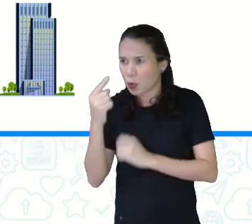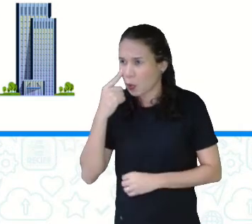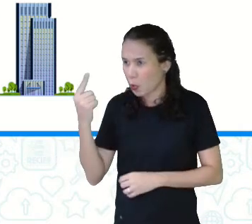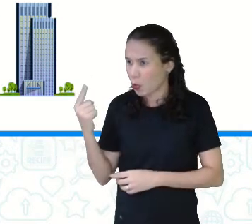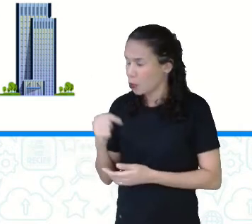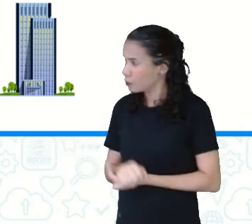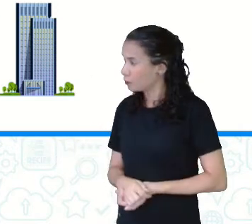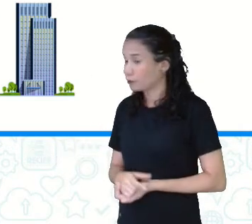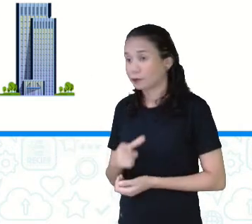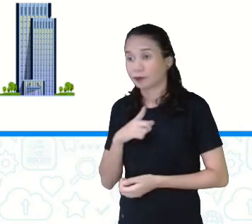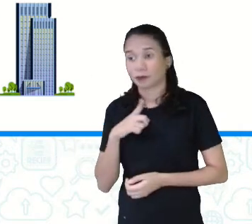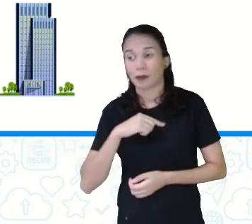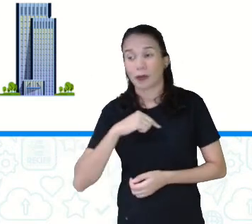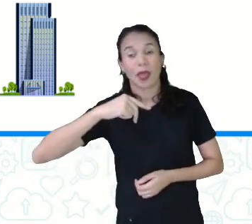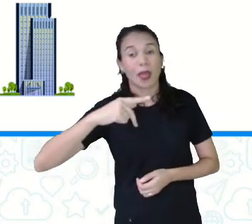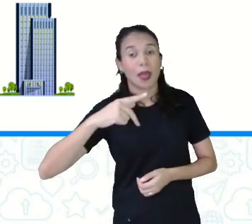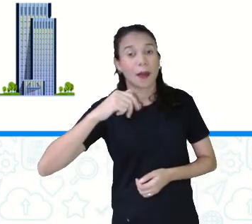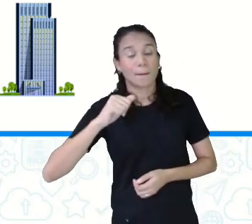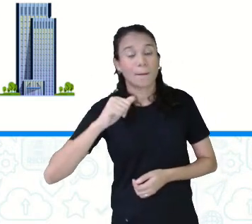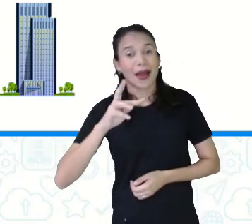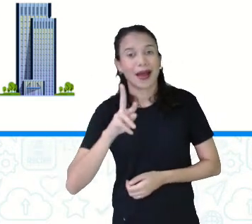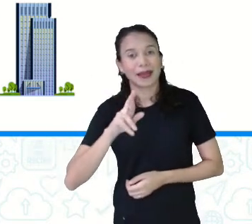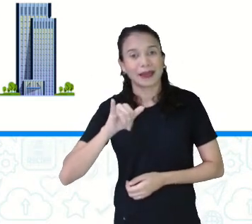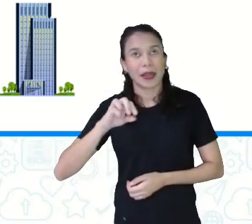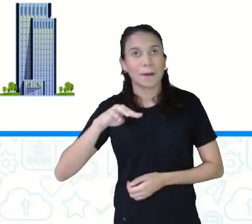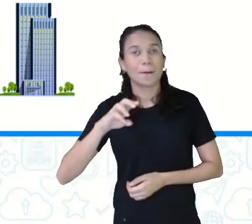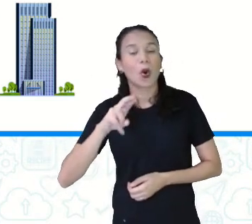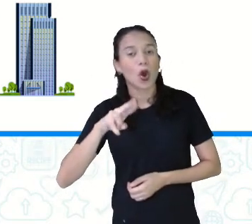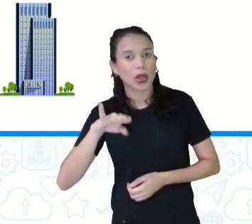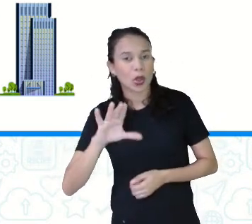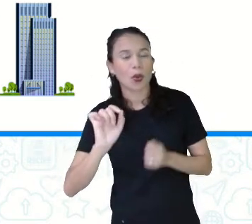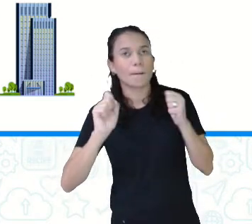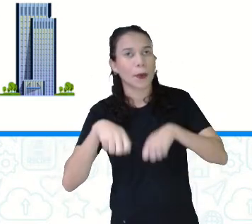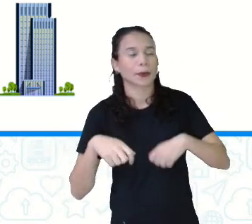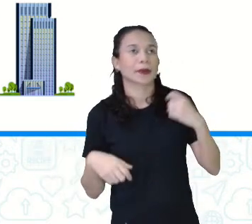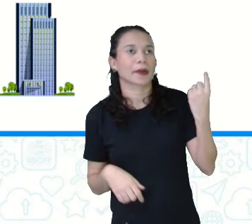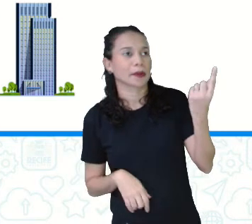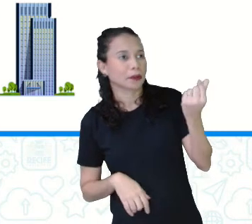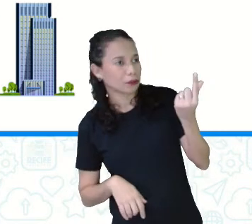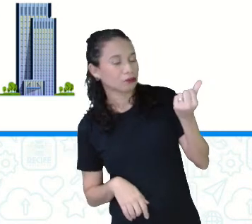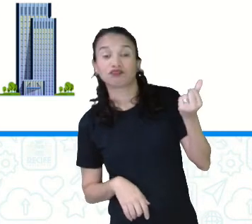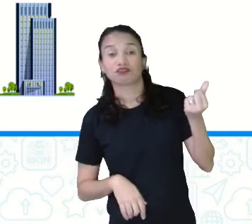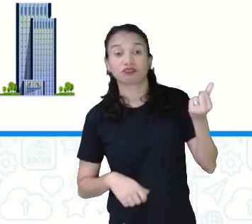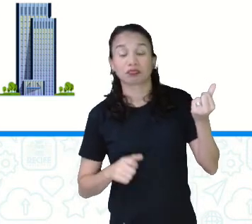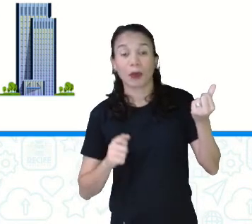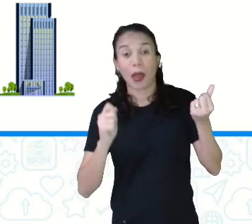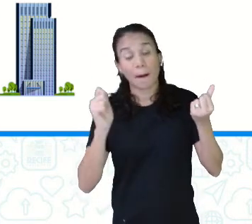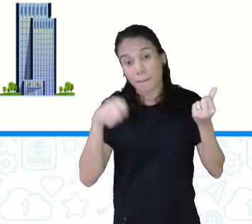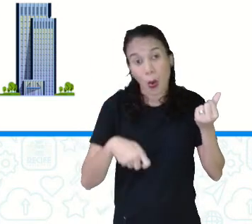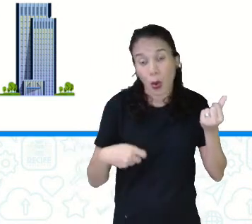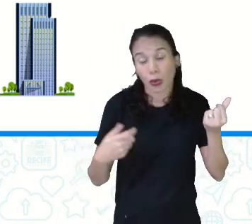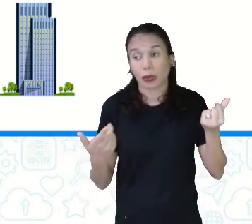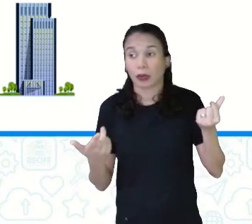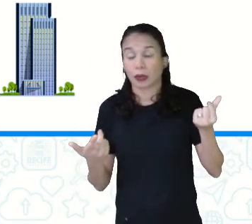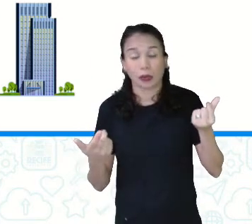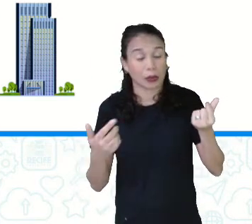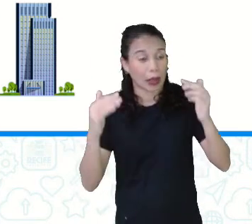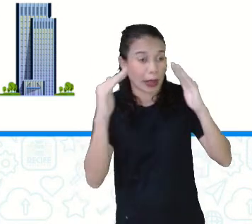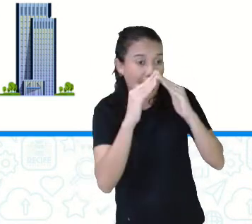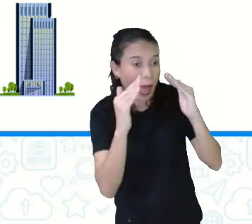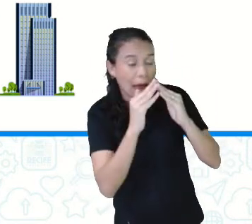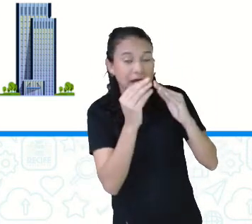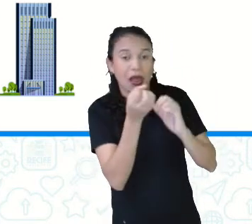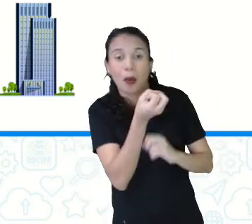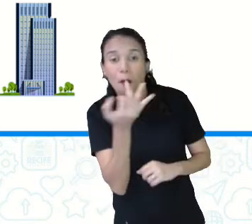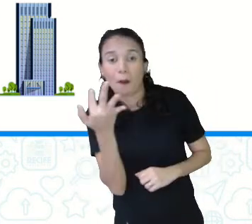A gente está vendo que o patrimônio pode ser um patrimônio financeiro, né, o dinheiro que a gente tem, pode ser o patrimônio imobiliário, a